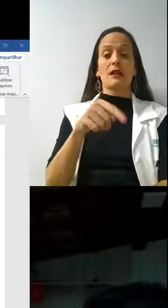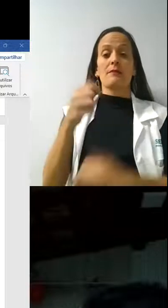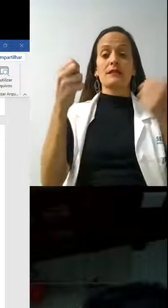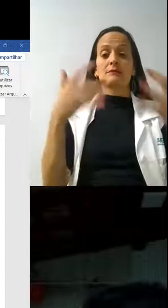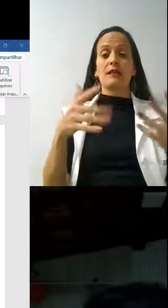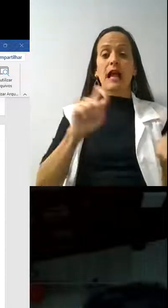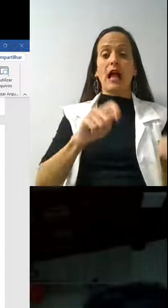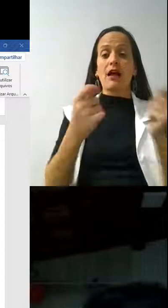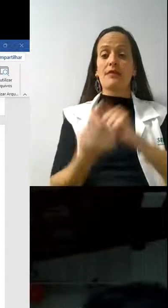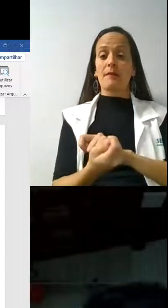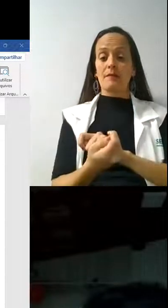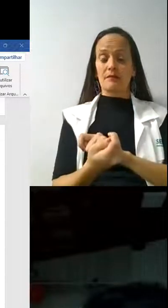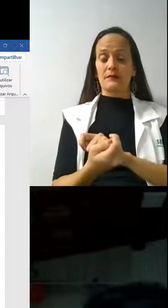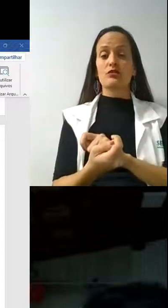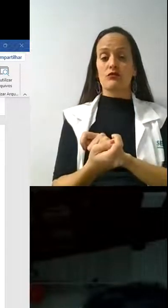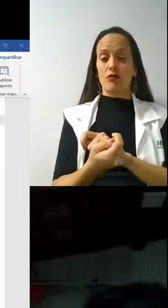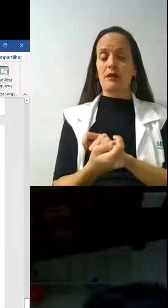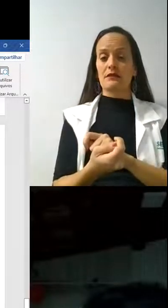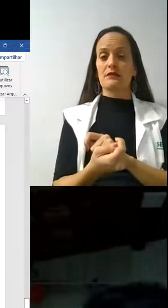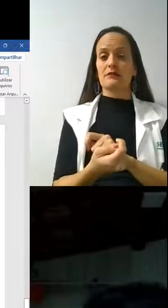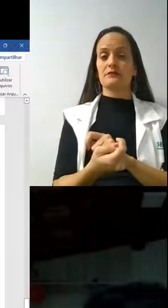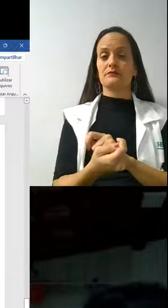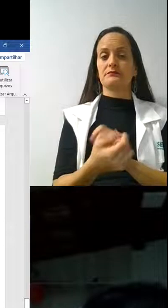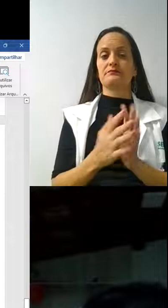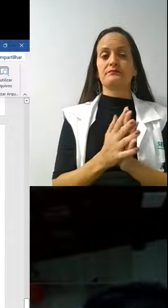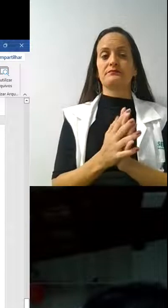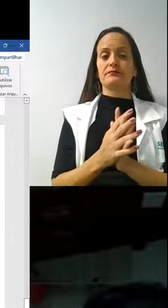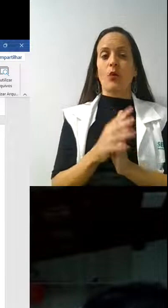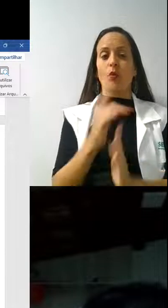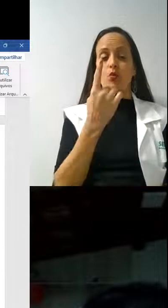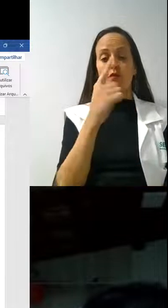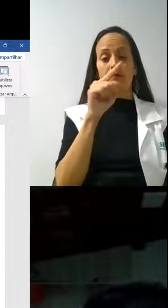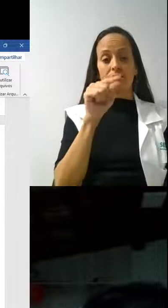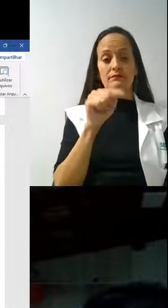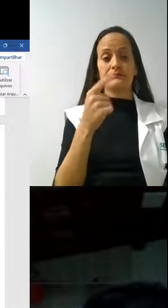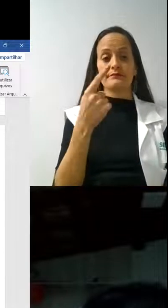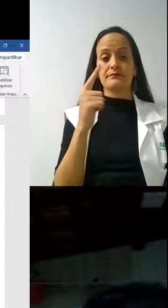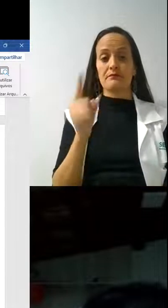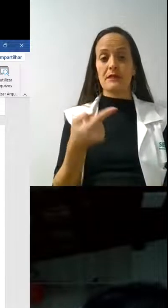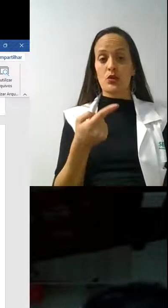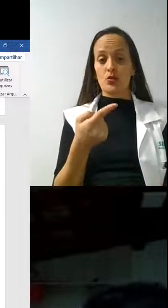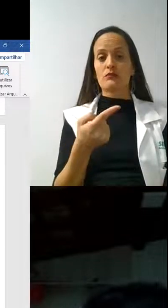Então, ó, dividir por 1000 dá quanto? 0,21 metros.